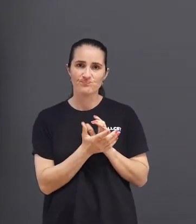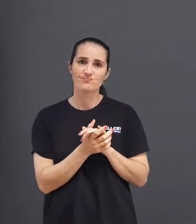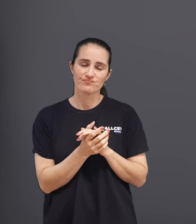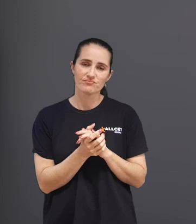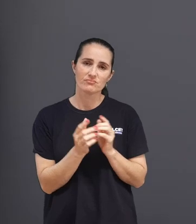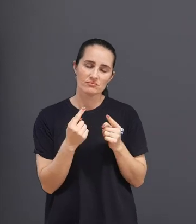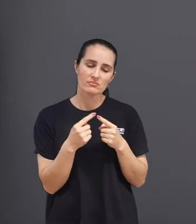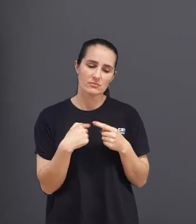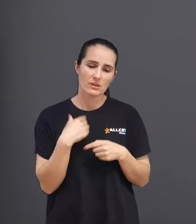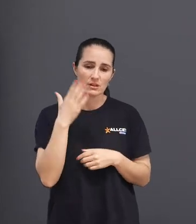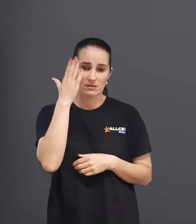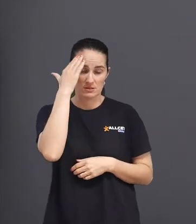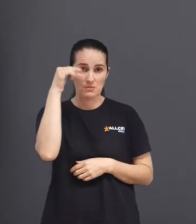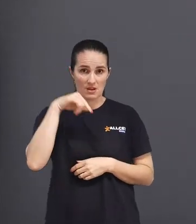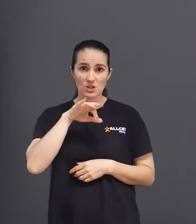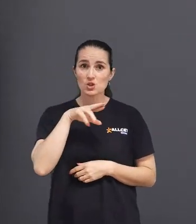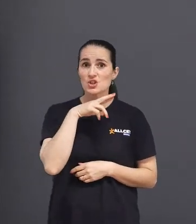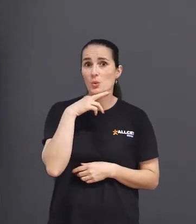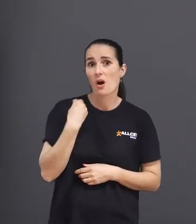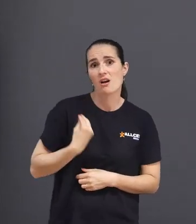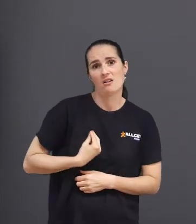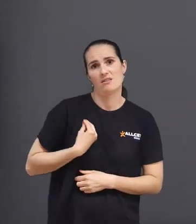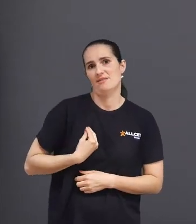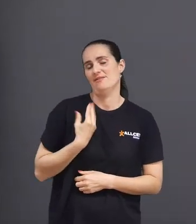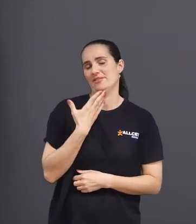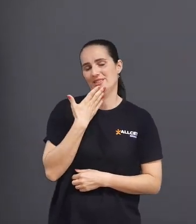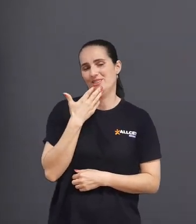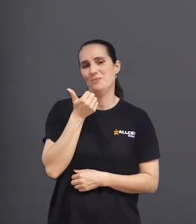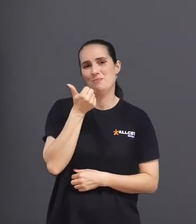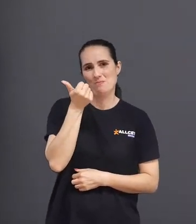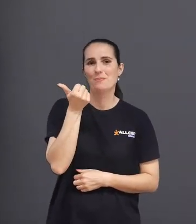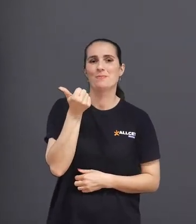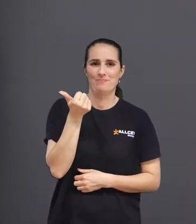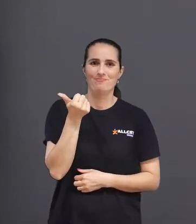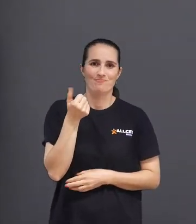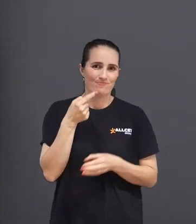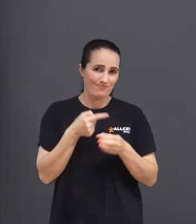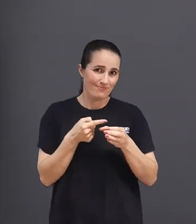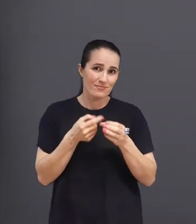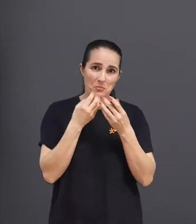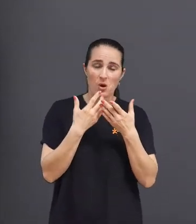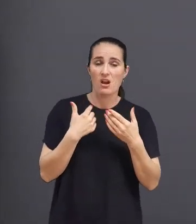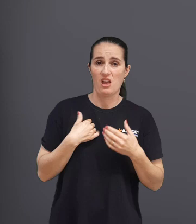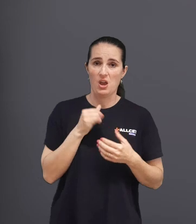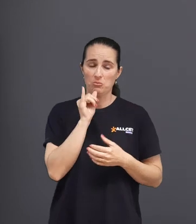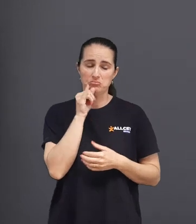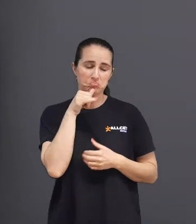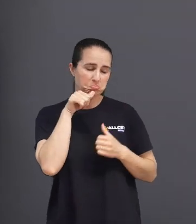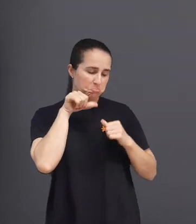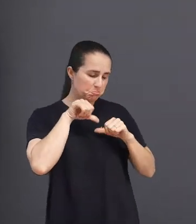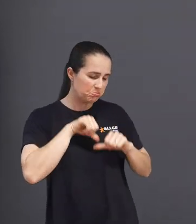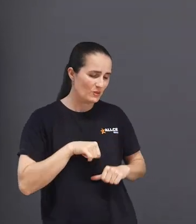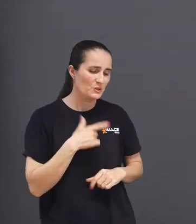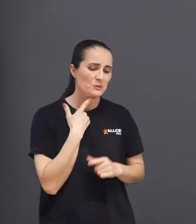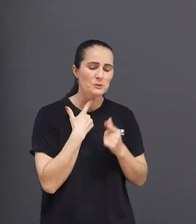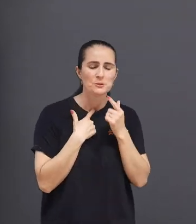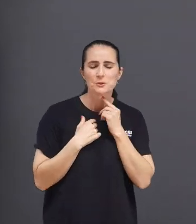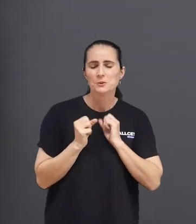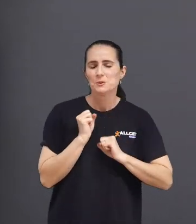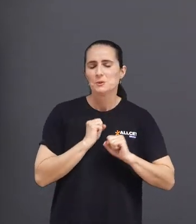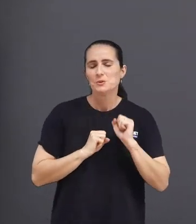a bebê tinha nascido, daí eu consegui uma bolsa na faculdade de 100% para fazer